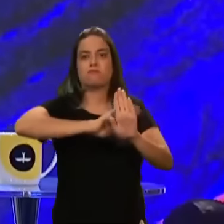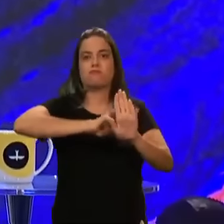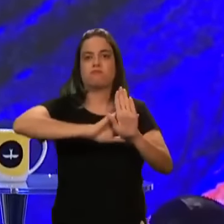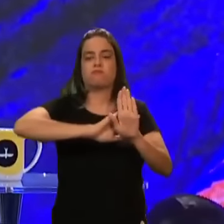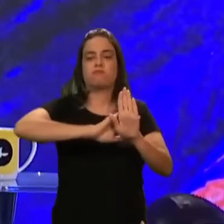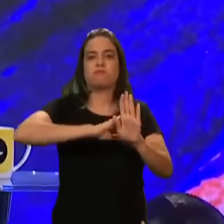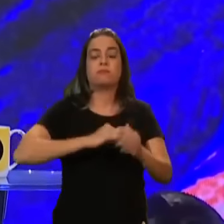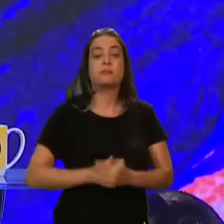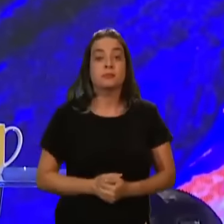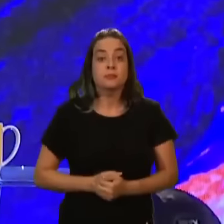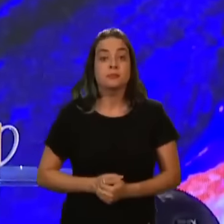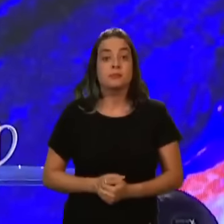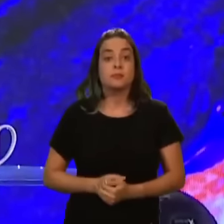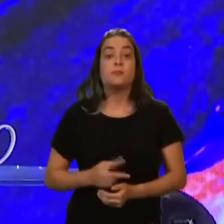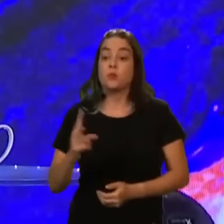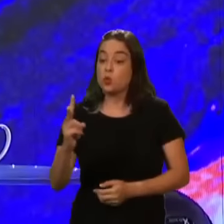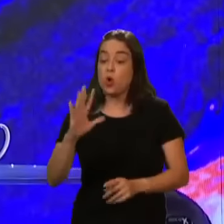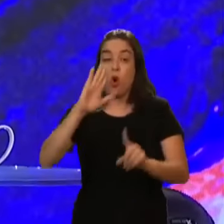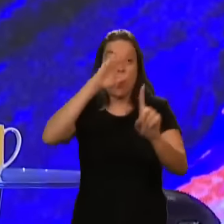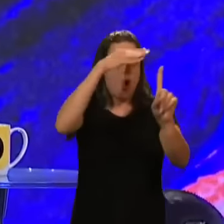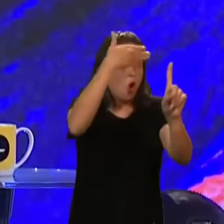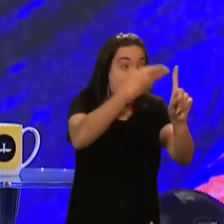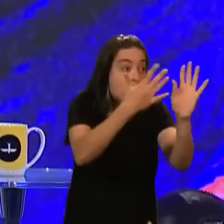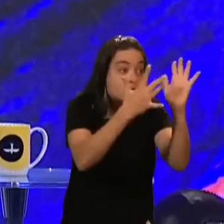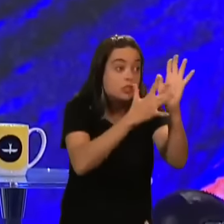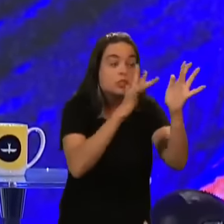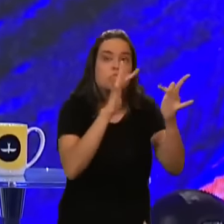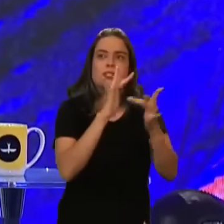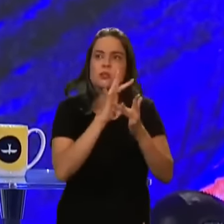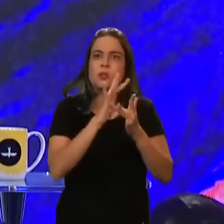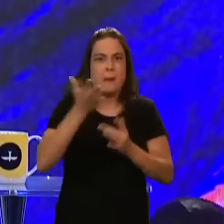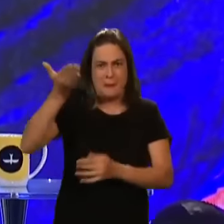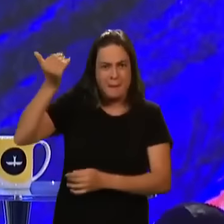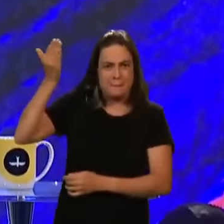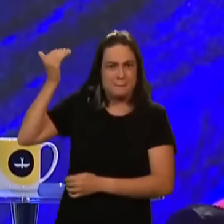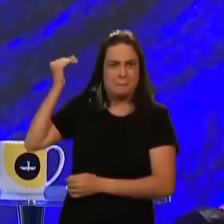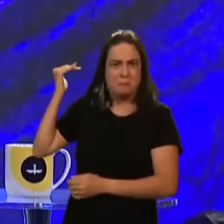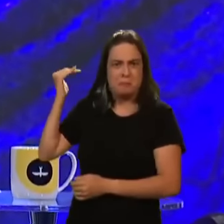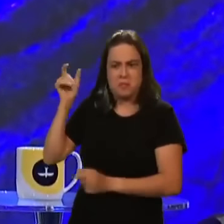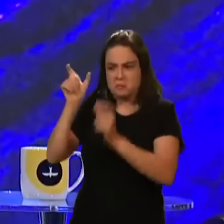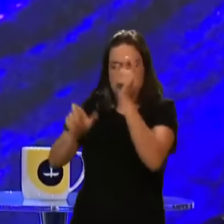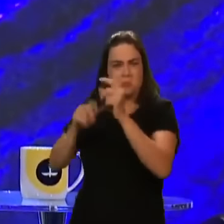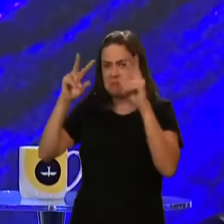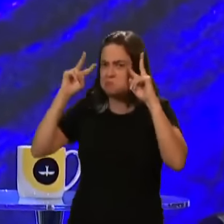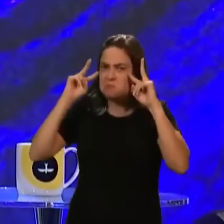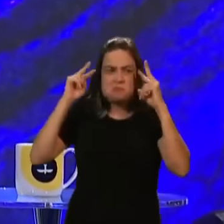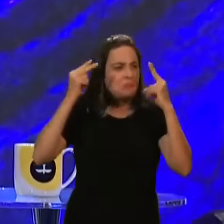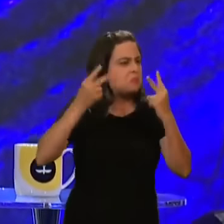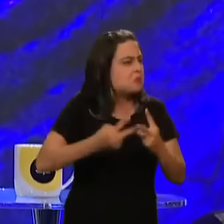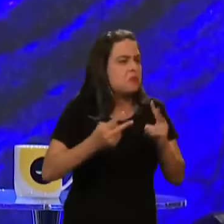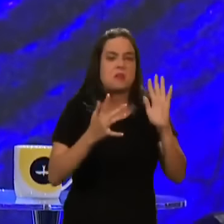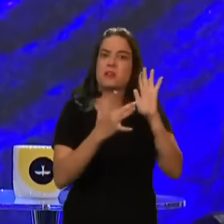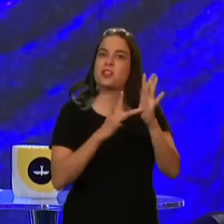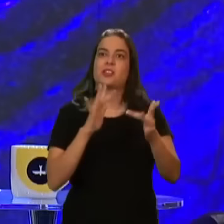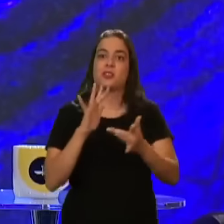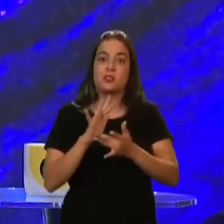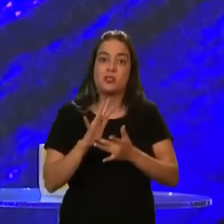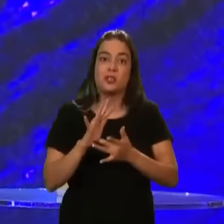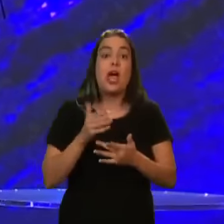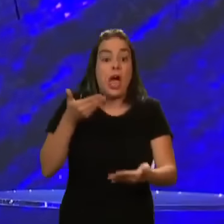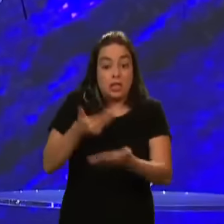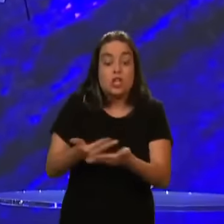Eles honraram a Cristo. Muitos na época de Jesus não reconheciam Jesus, e até hoje, infelizmente,